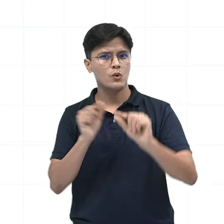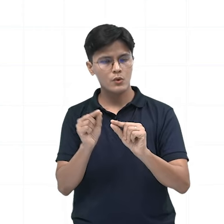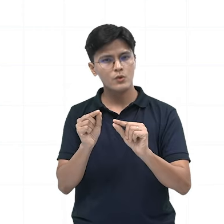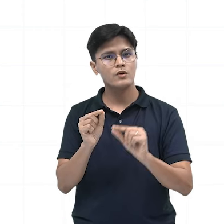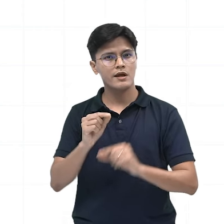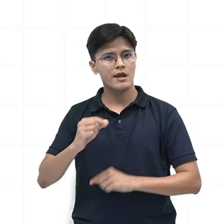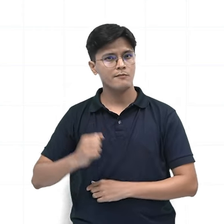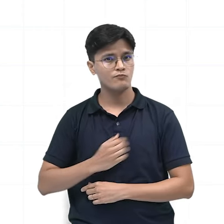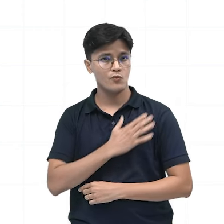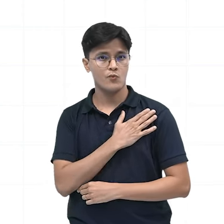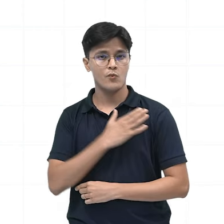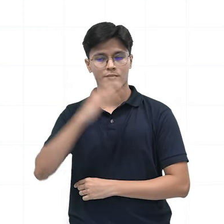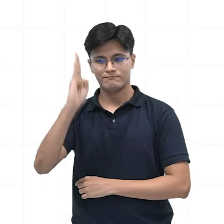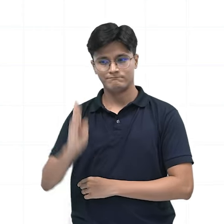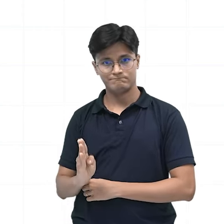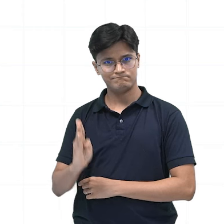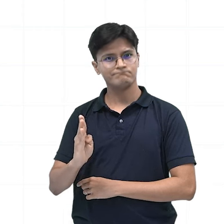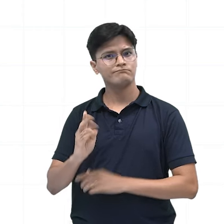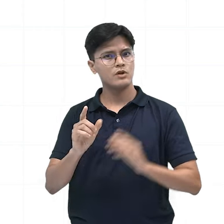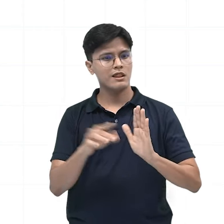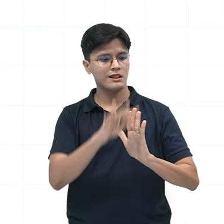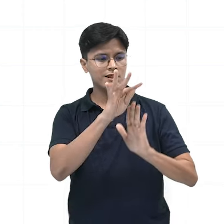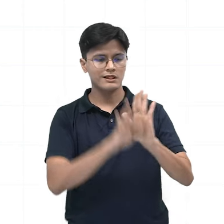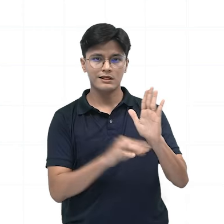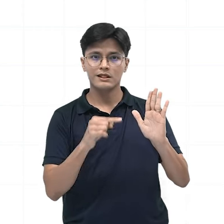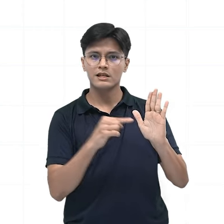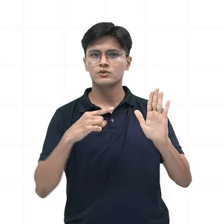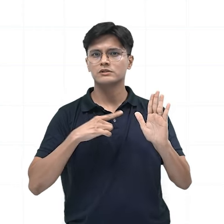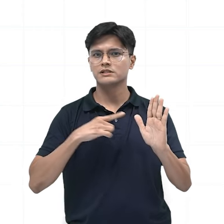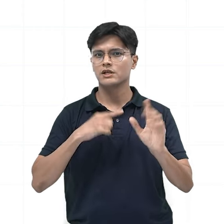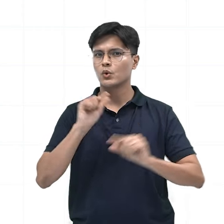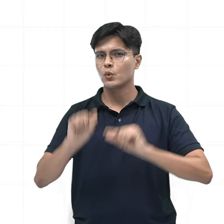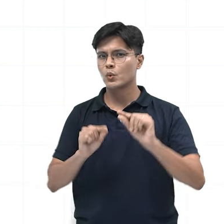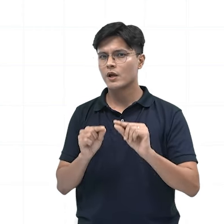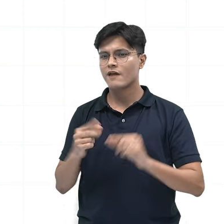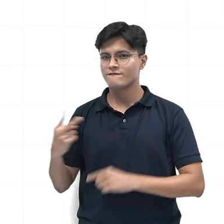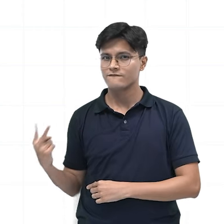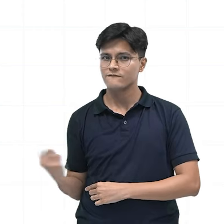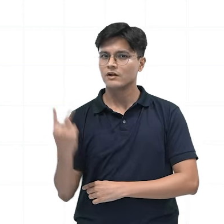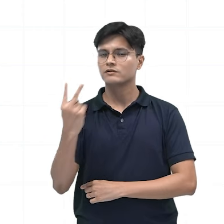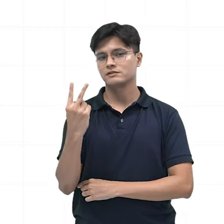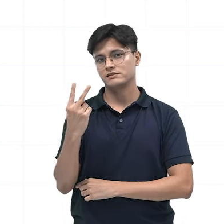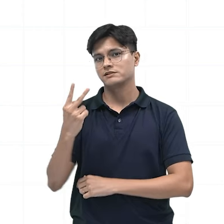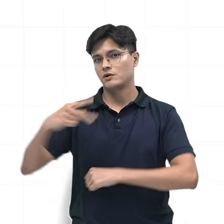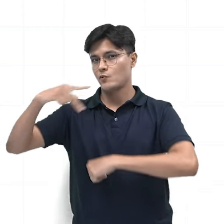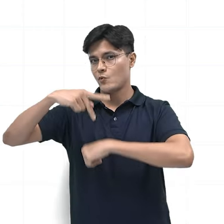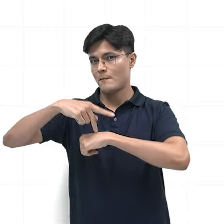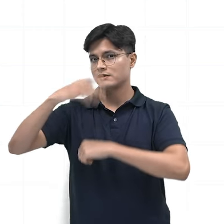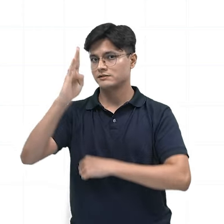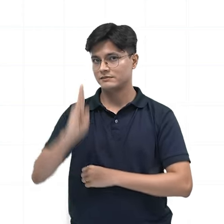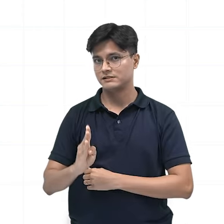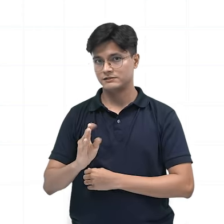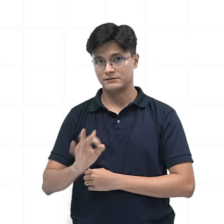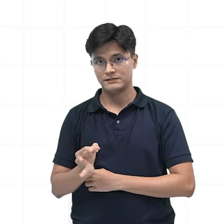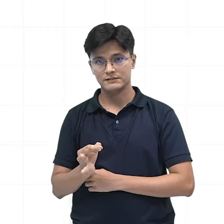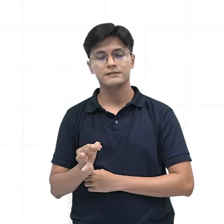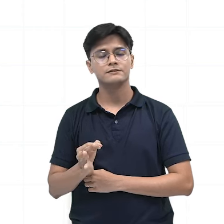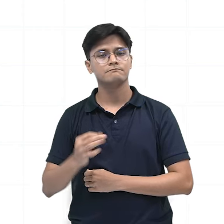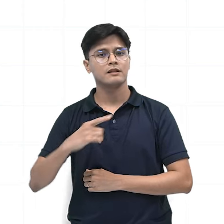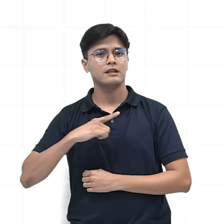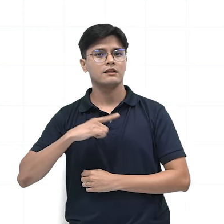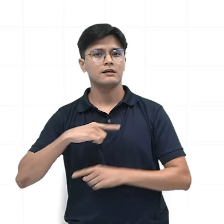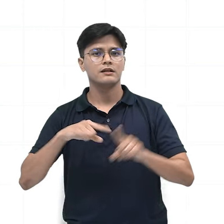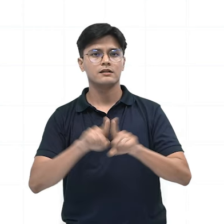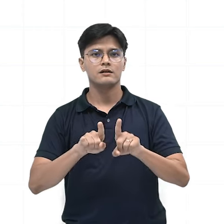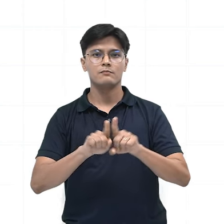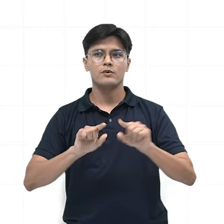ele apresenta uma exaltação à pátria brasileira, ao Brasil.